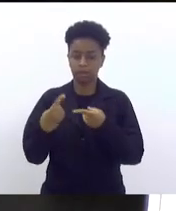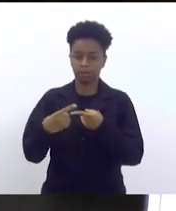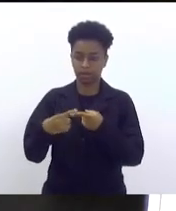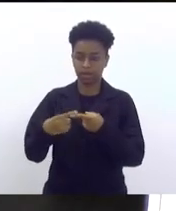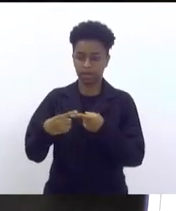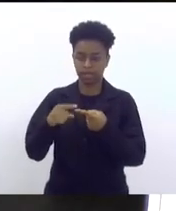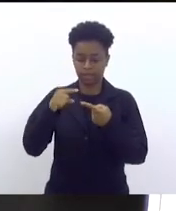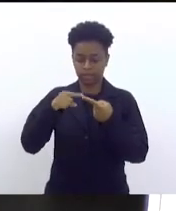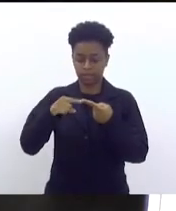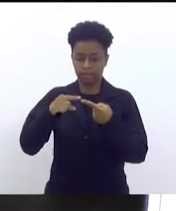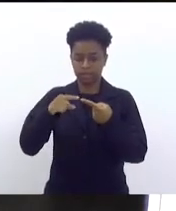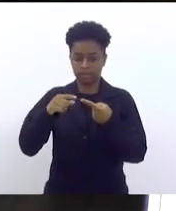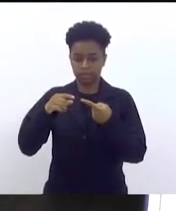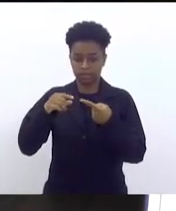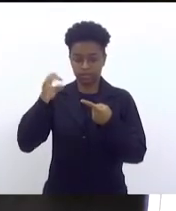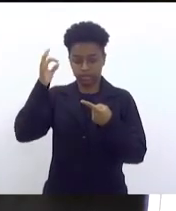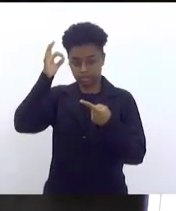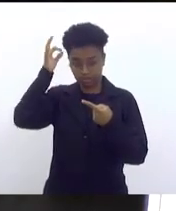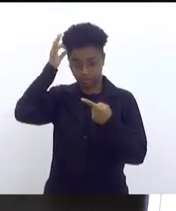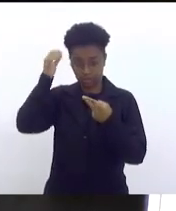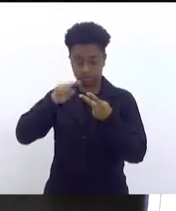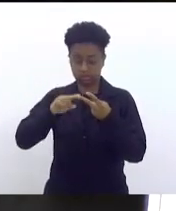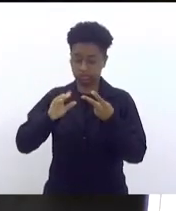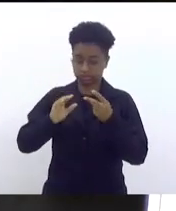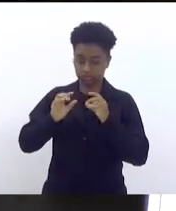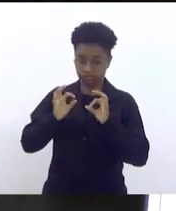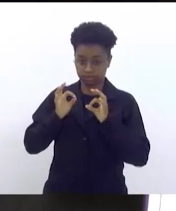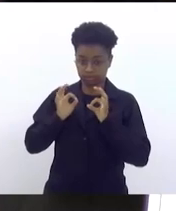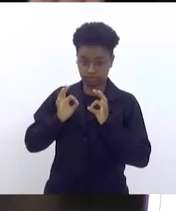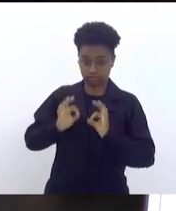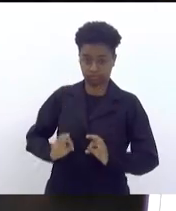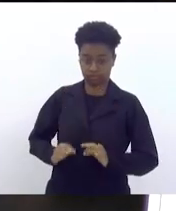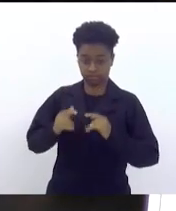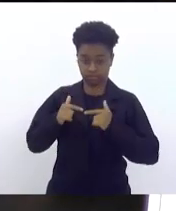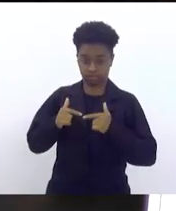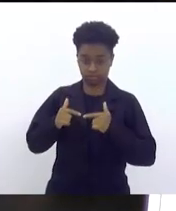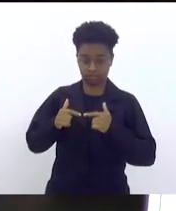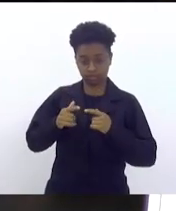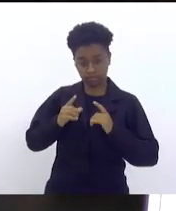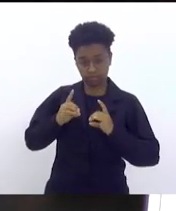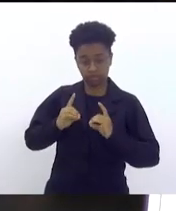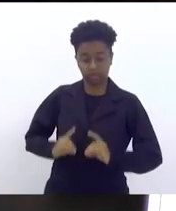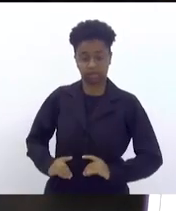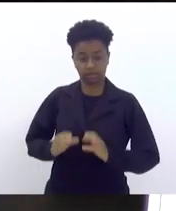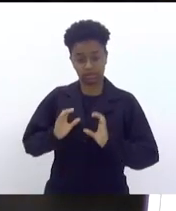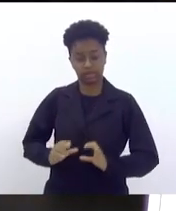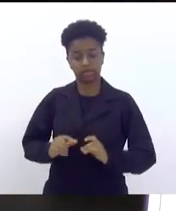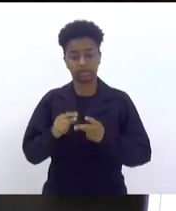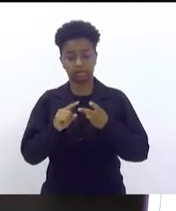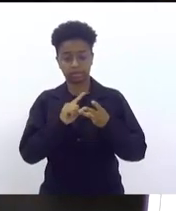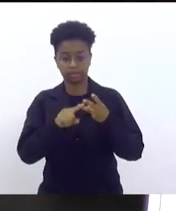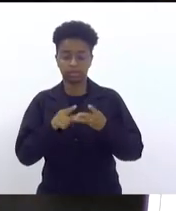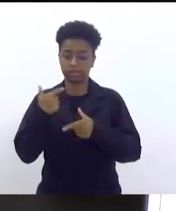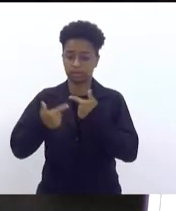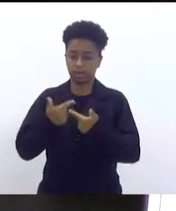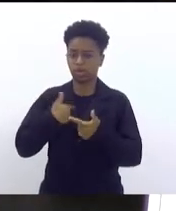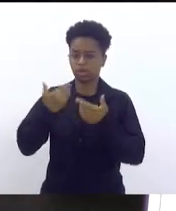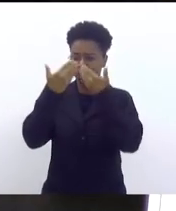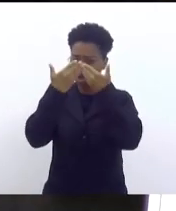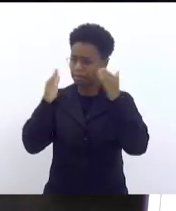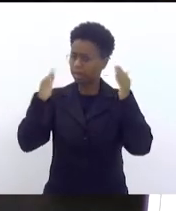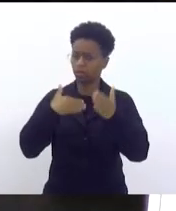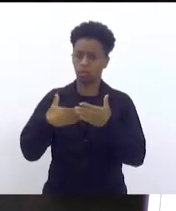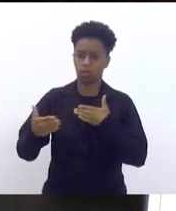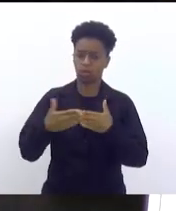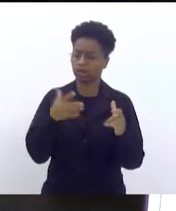disciplina e trabalho pode discutir a gente discute eu tô aberto a qualquer nível de discussão qualquer e